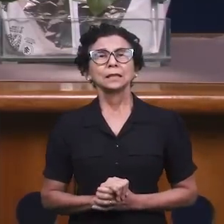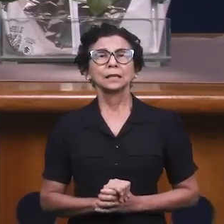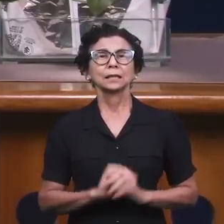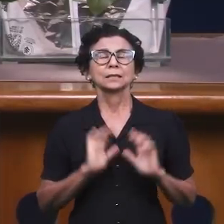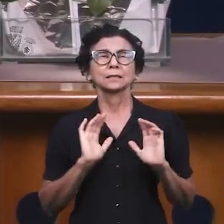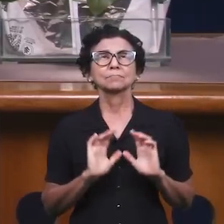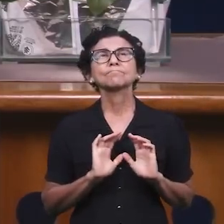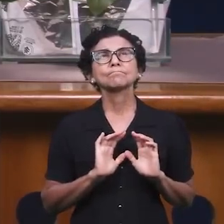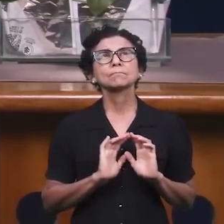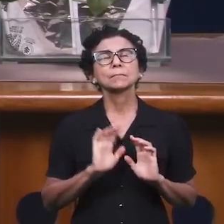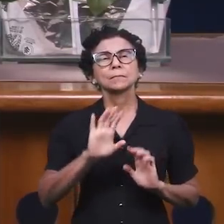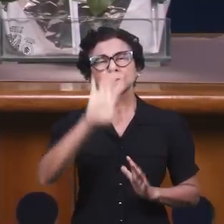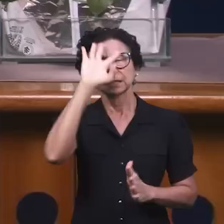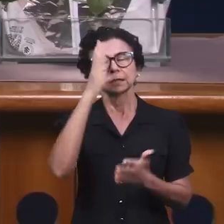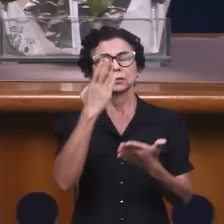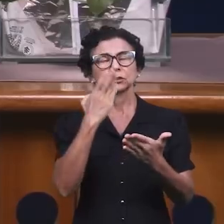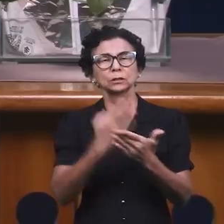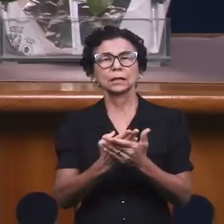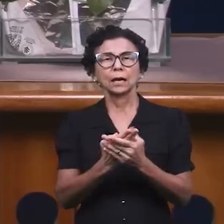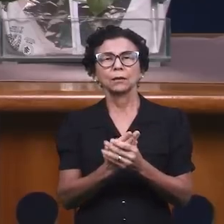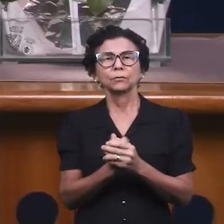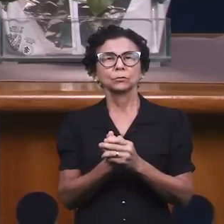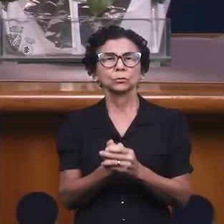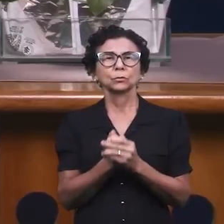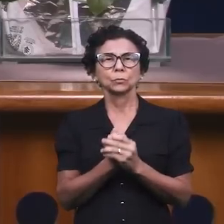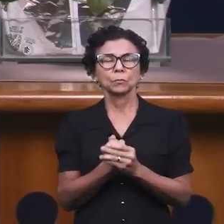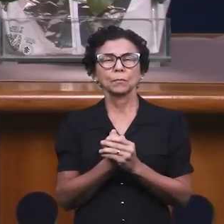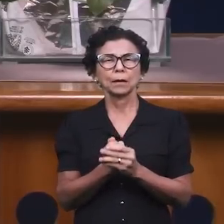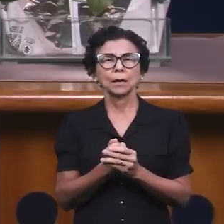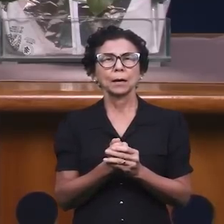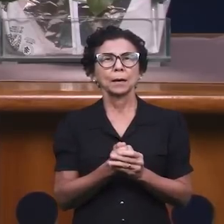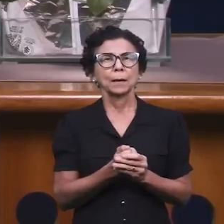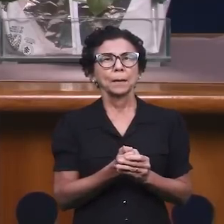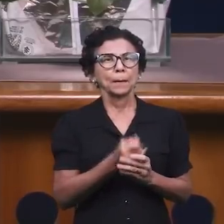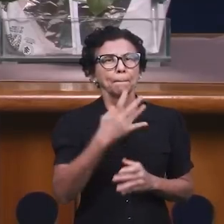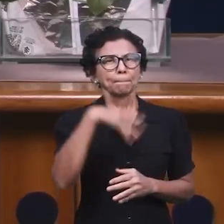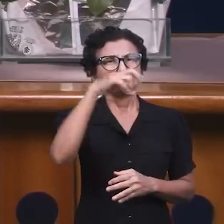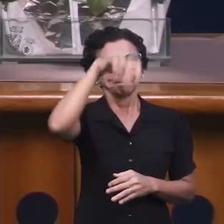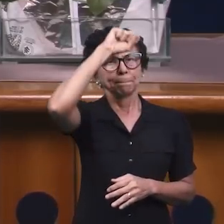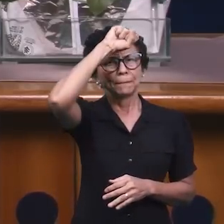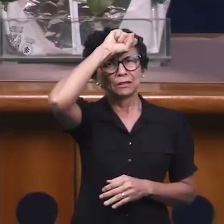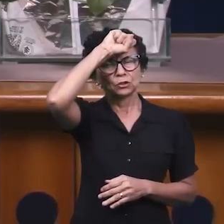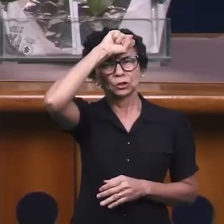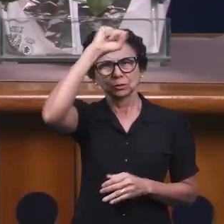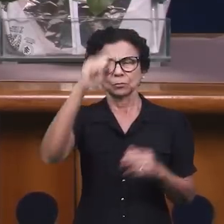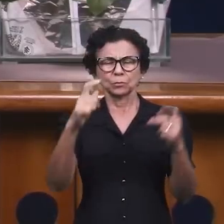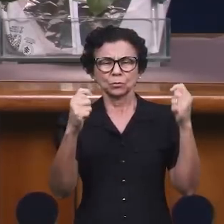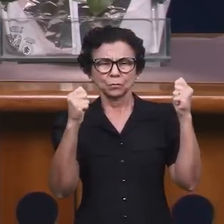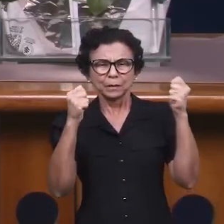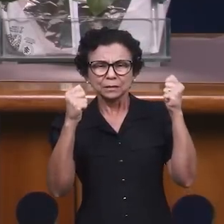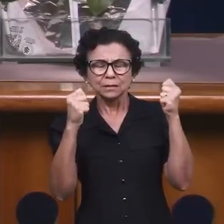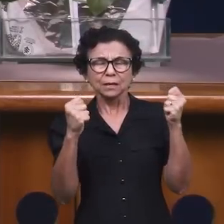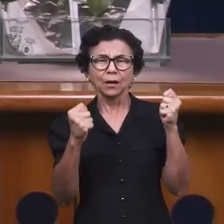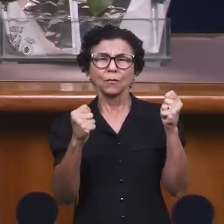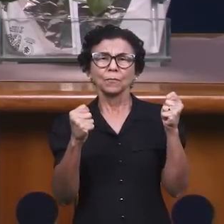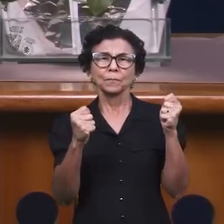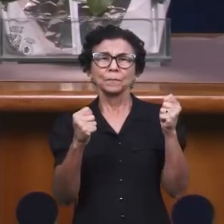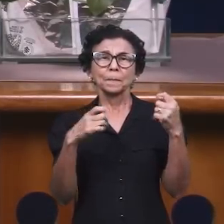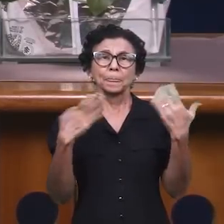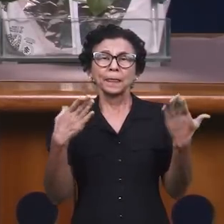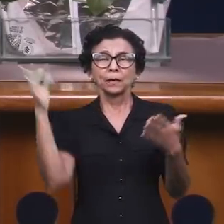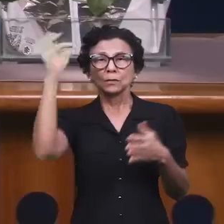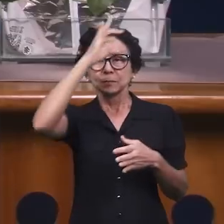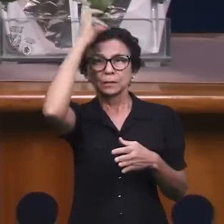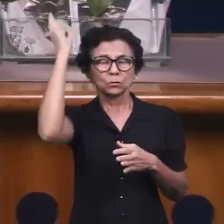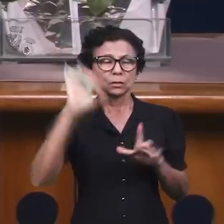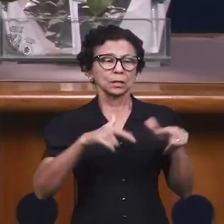superior, criado, né, identidades místicas para um cristianismo que não tinha a revelação mais do Espírito Santo. Ou seja, isso